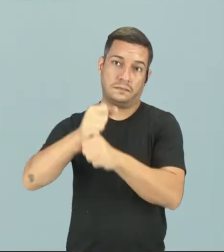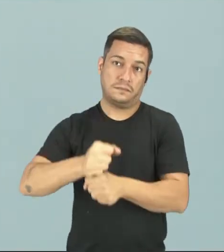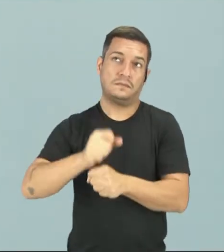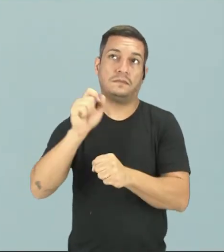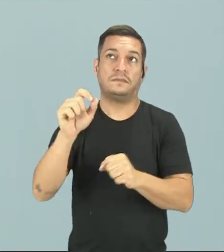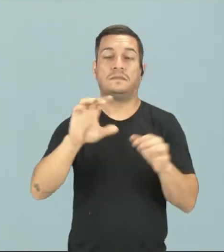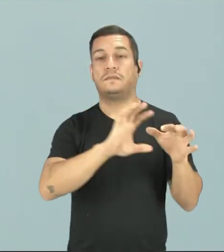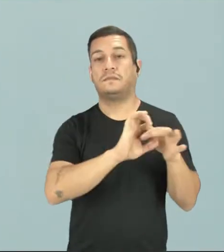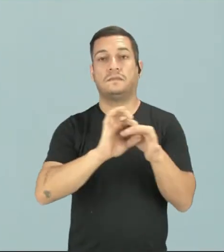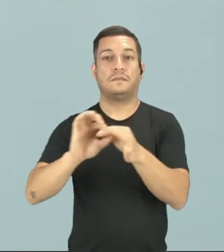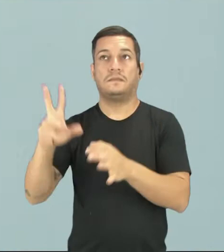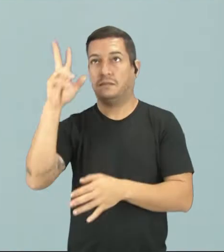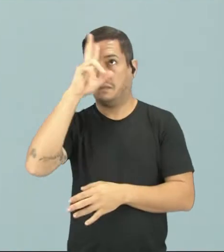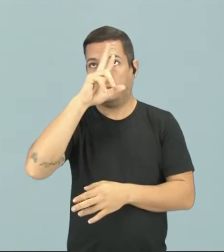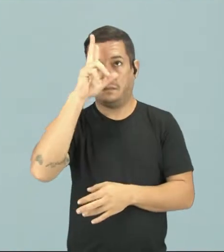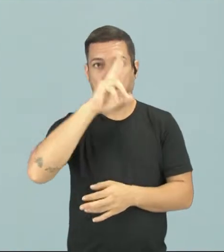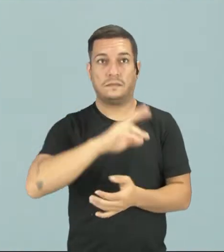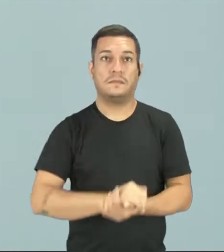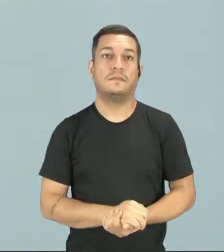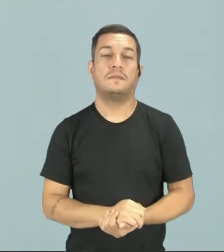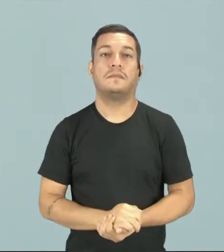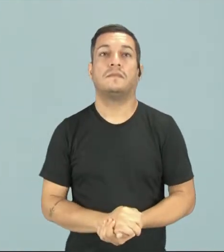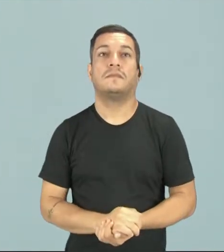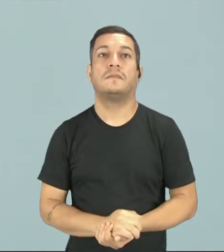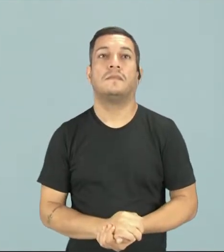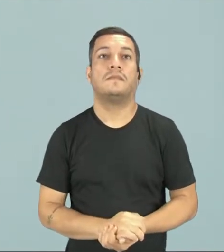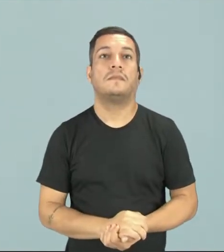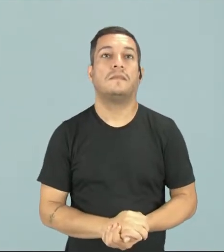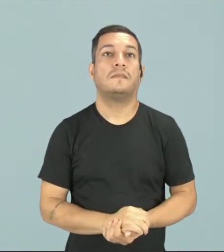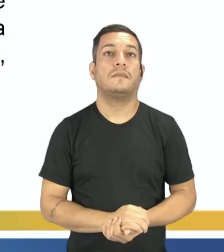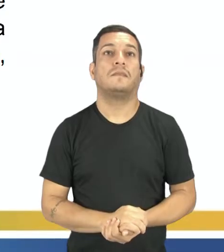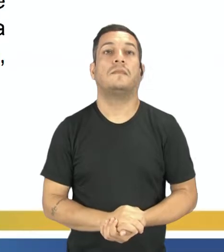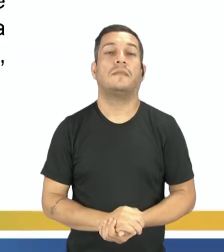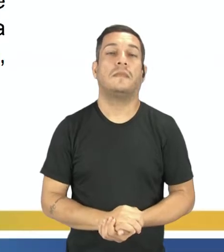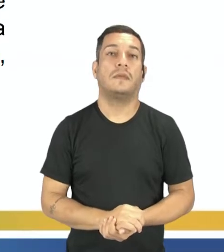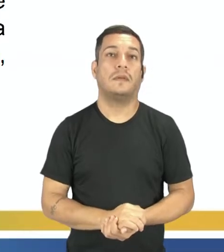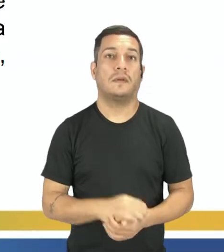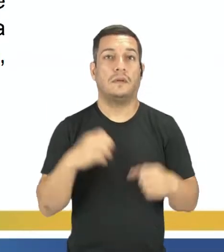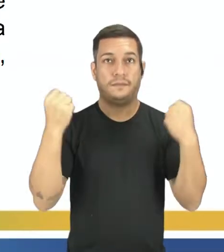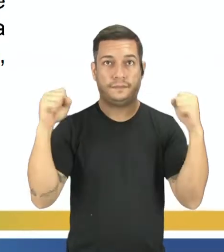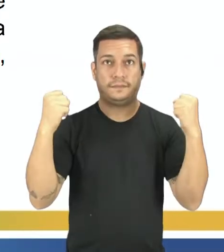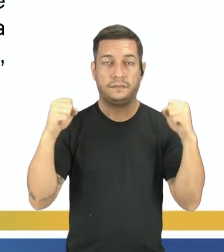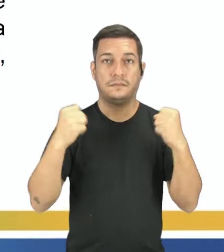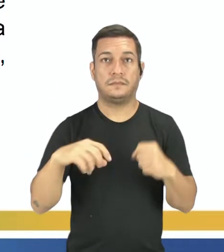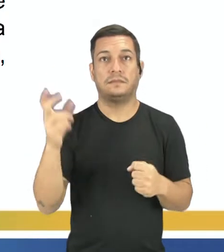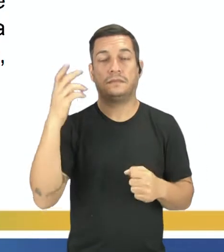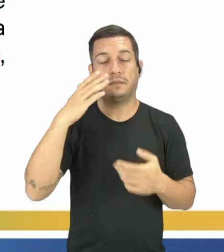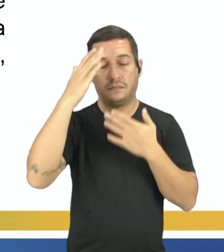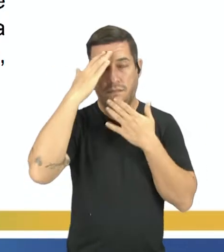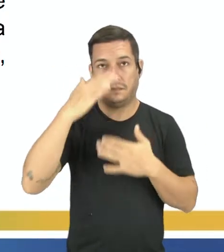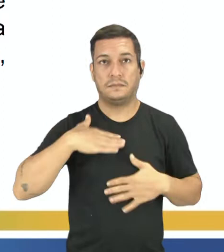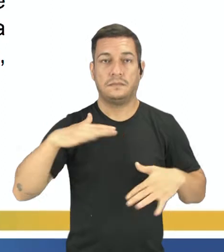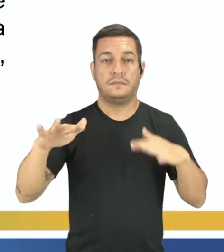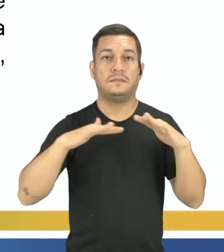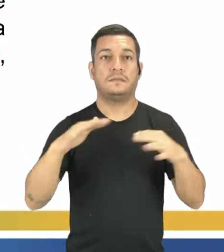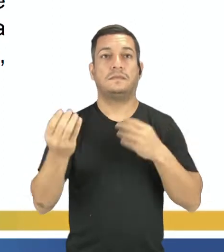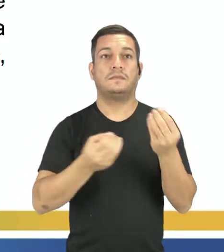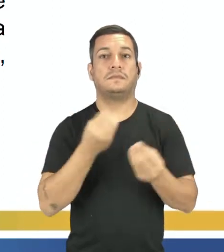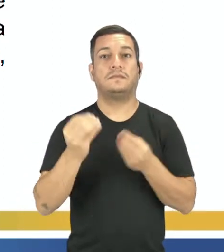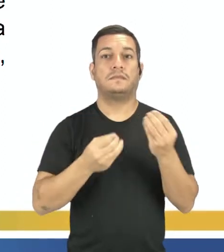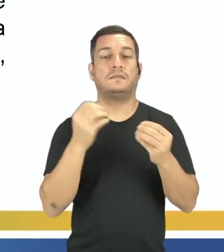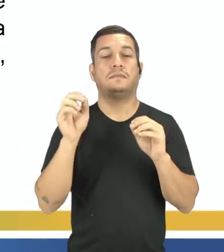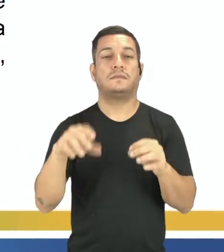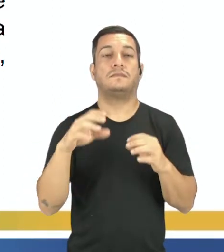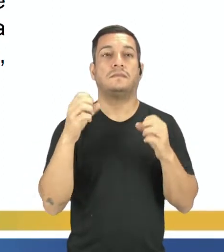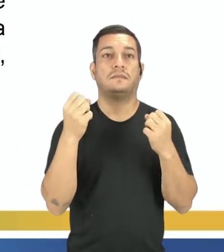do contexto histórico. A atividade física, a cultura corporal de movimento. Como a educação física